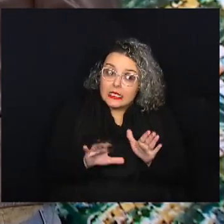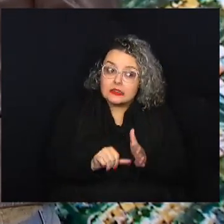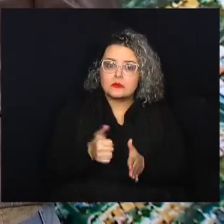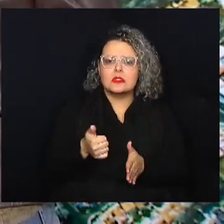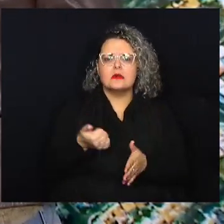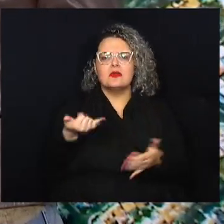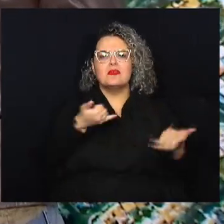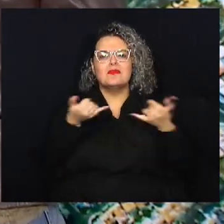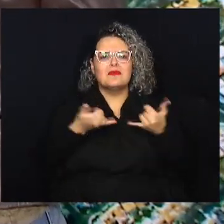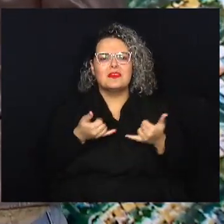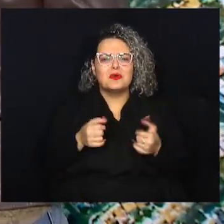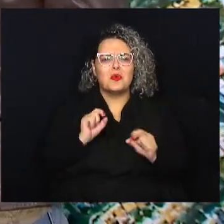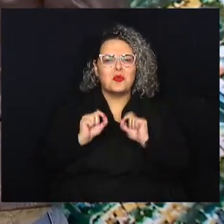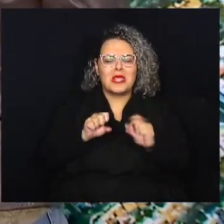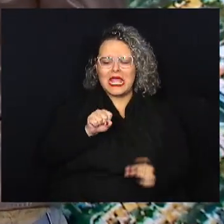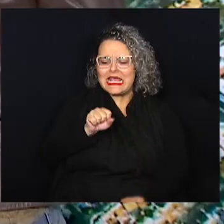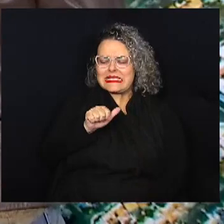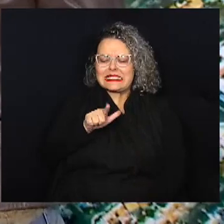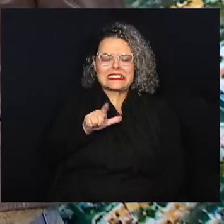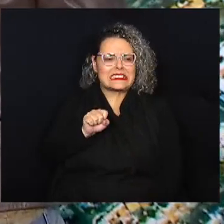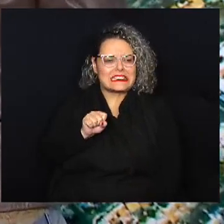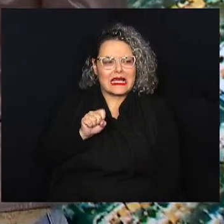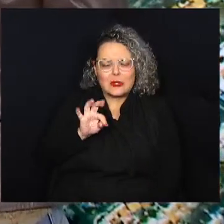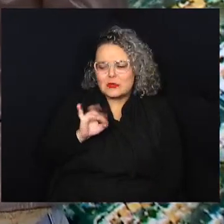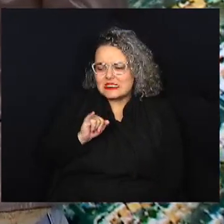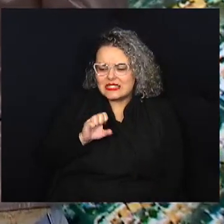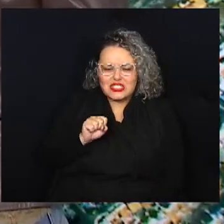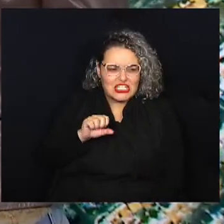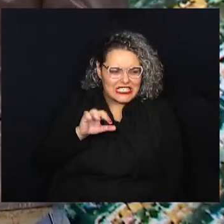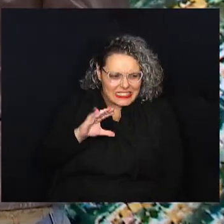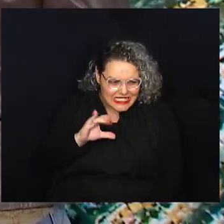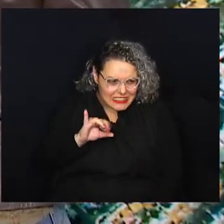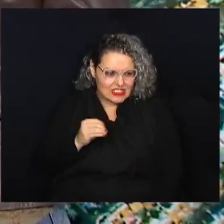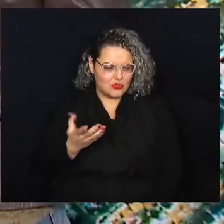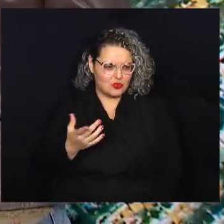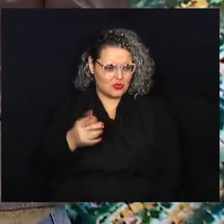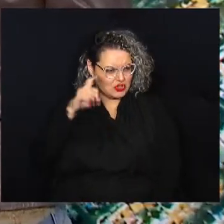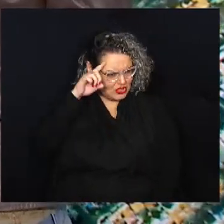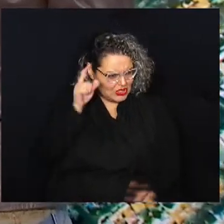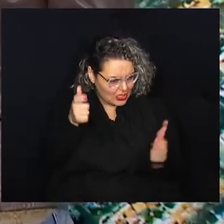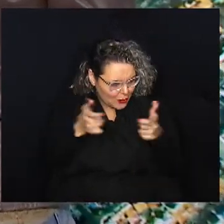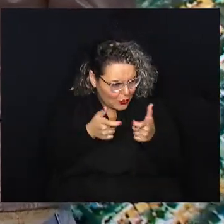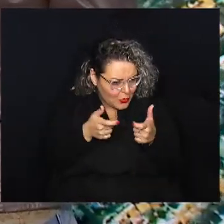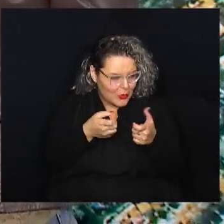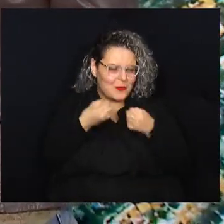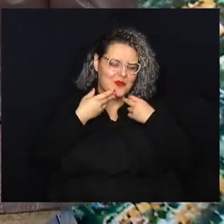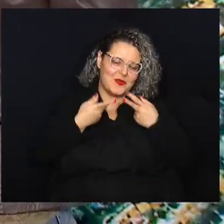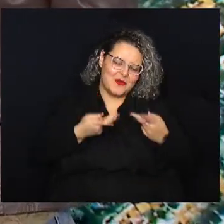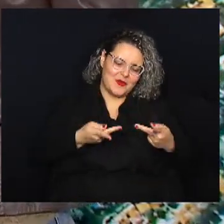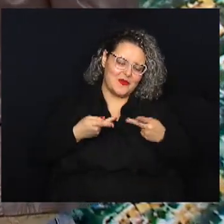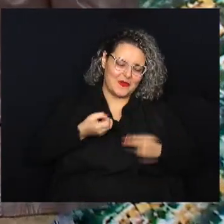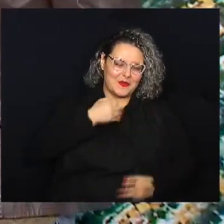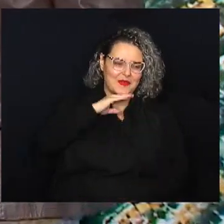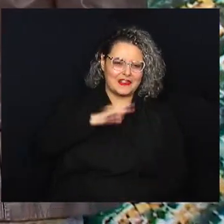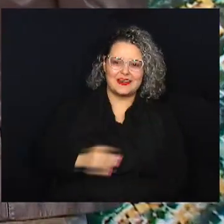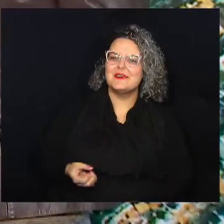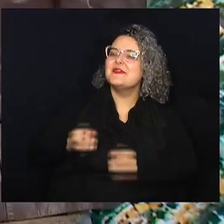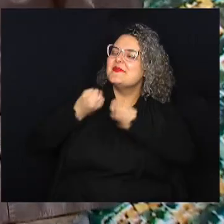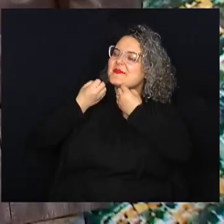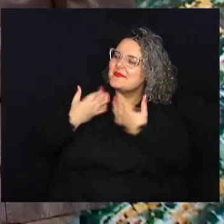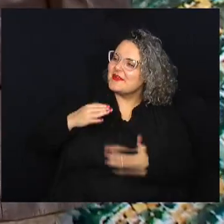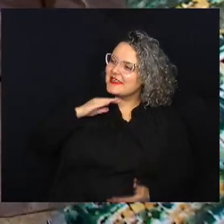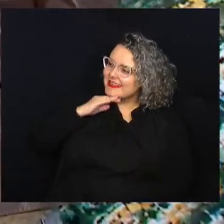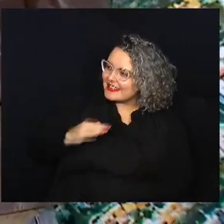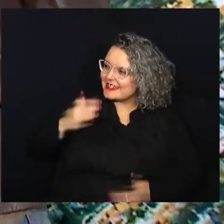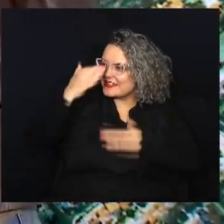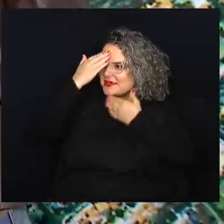gente o que é esse solstício de inverno, dia mais curto, né? Boa tarde, seja bem-vinda, Ana. Boa tarde, muito obrigada.